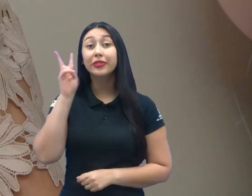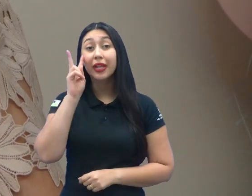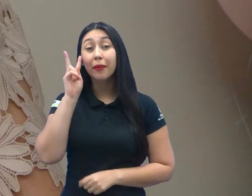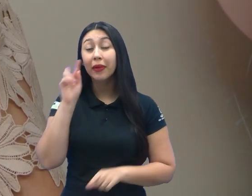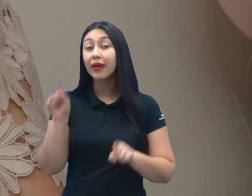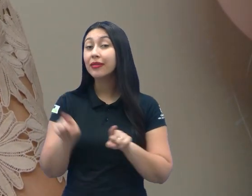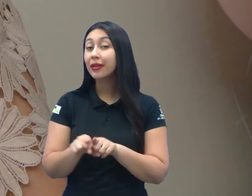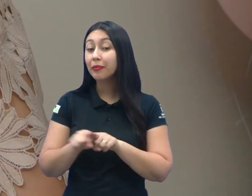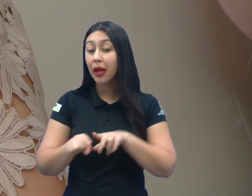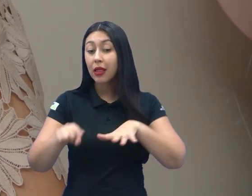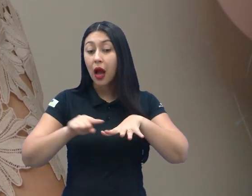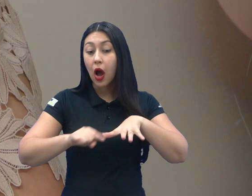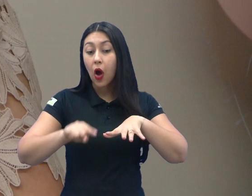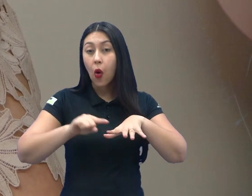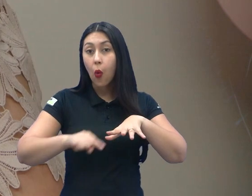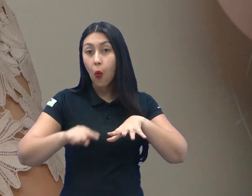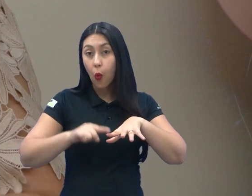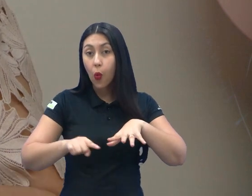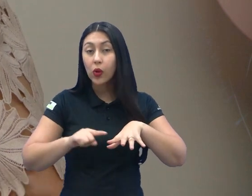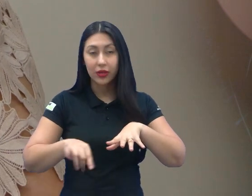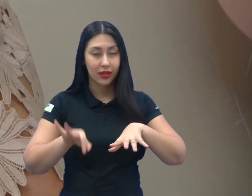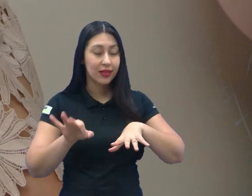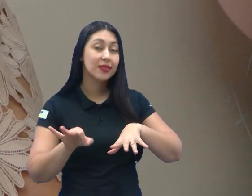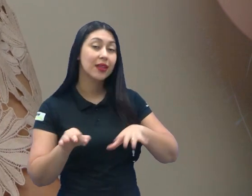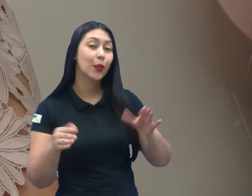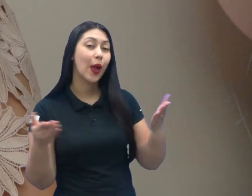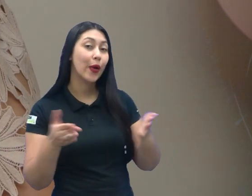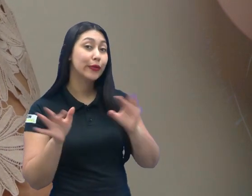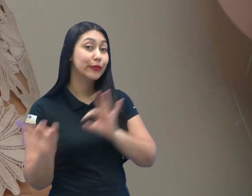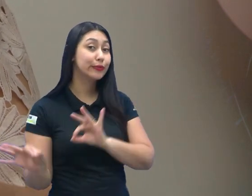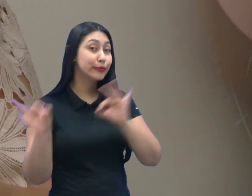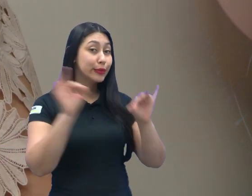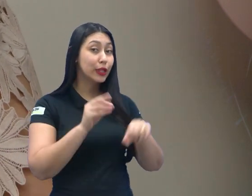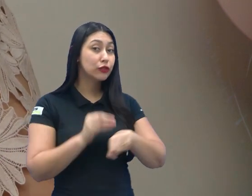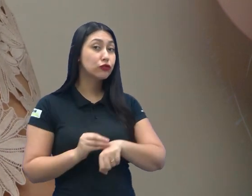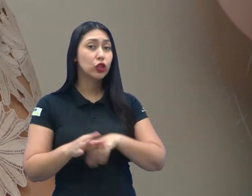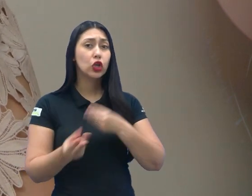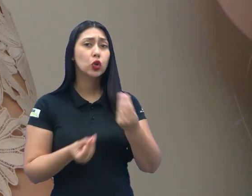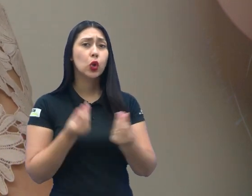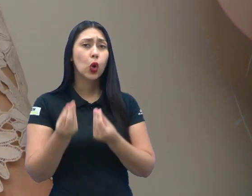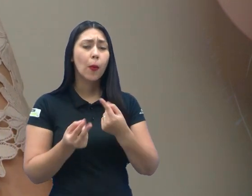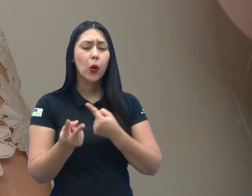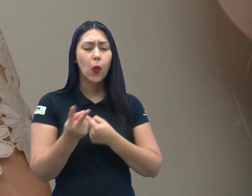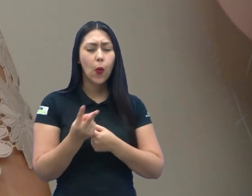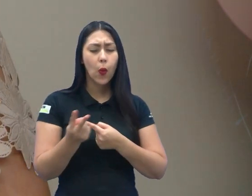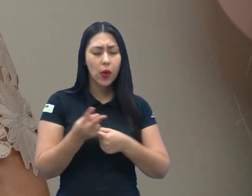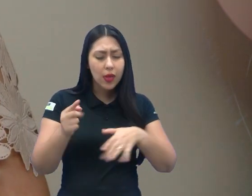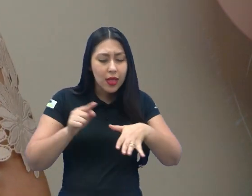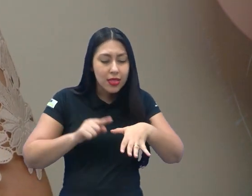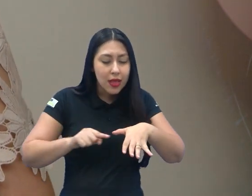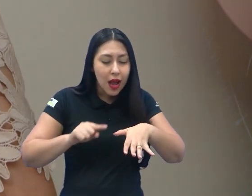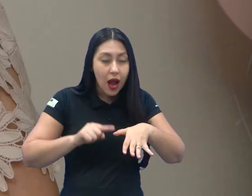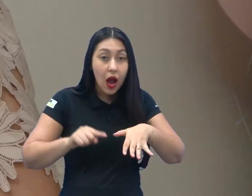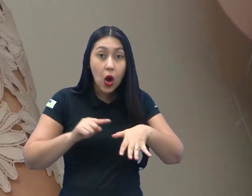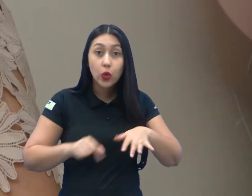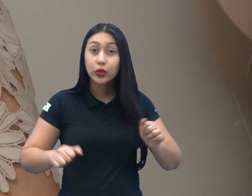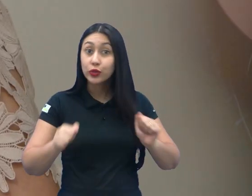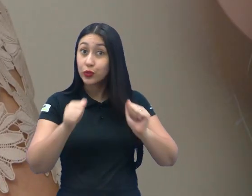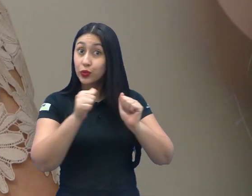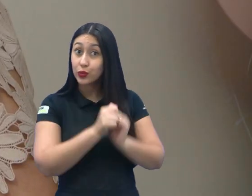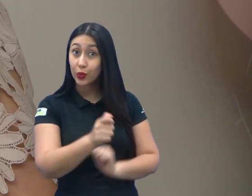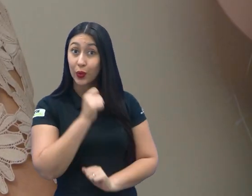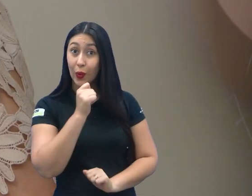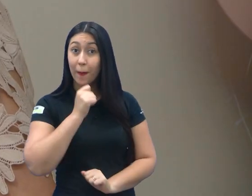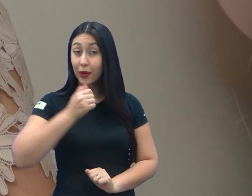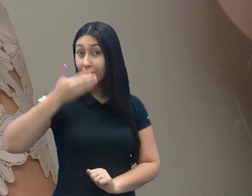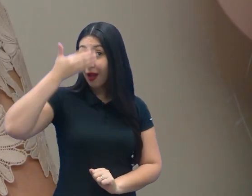unhas, não é mesmo? Agora a gente confere dicas valiosas de como cuidar das unhas com o repórter Rafael Ramos, que foi até o